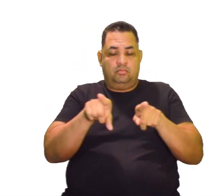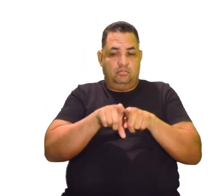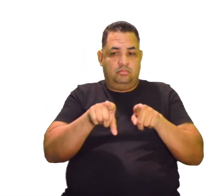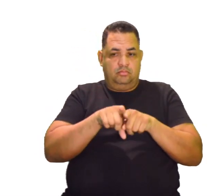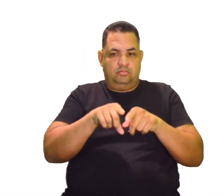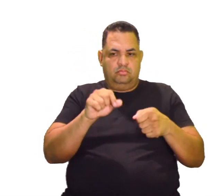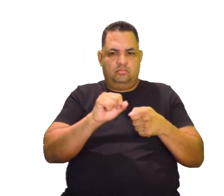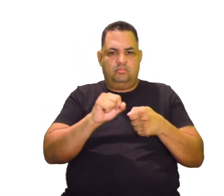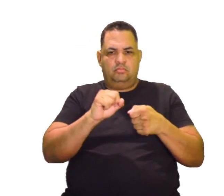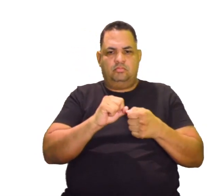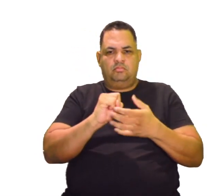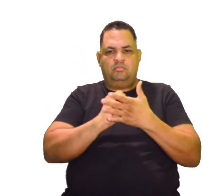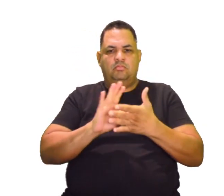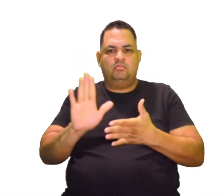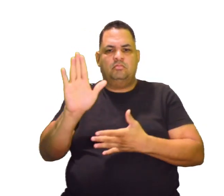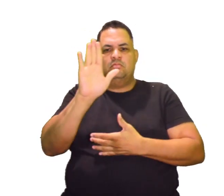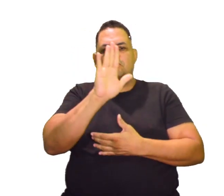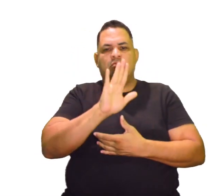façam uma imagem ao